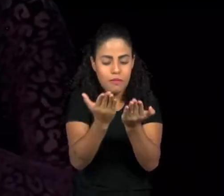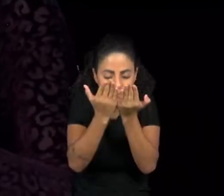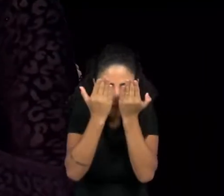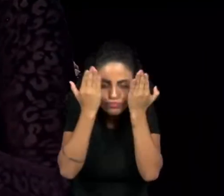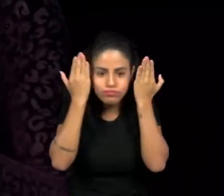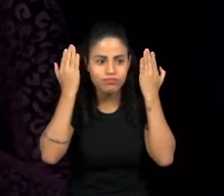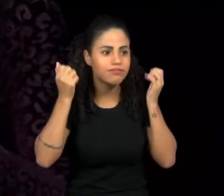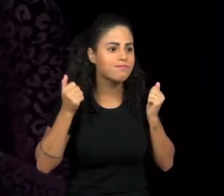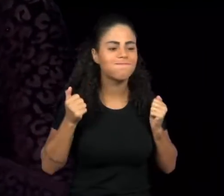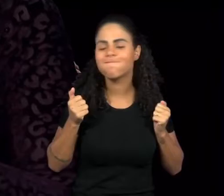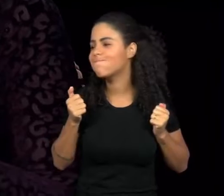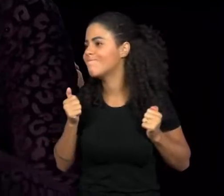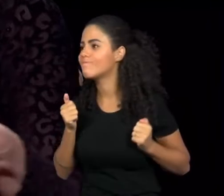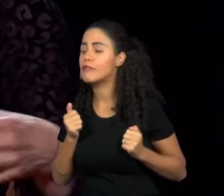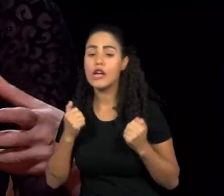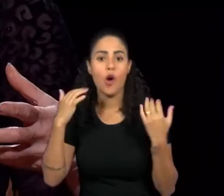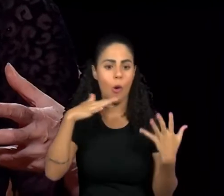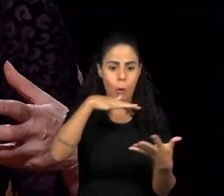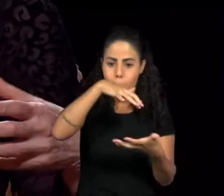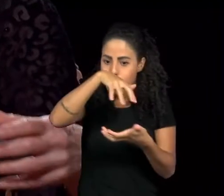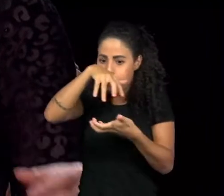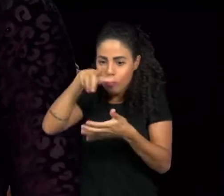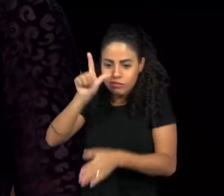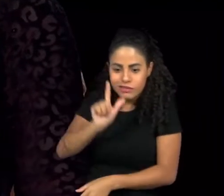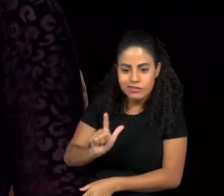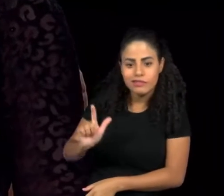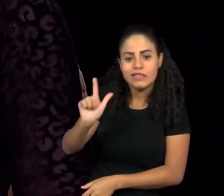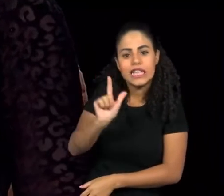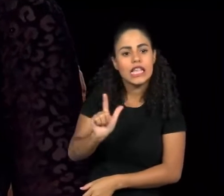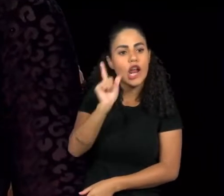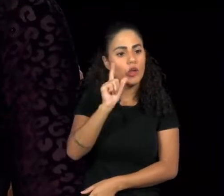né? Então, eu acho que